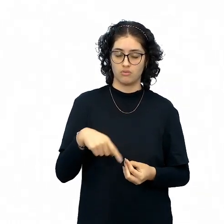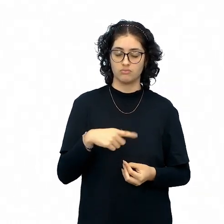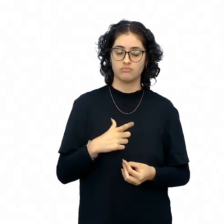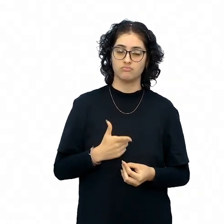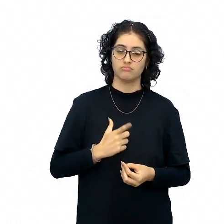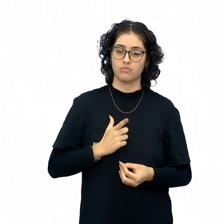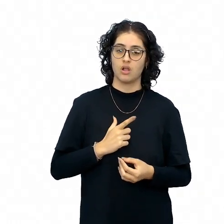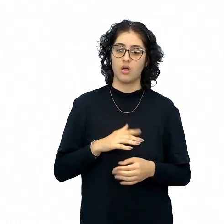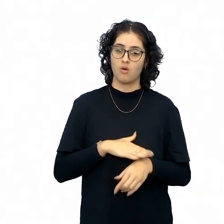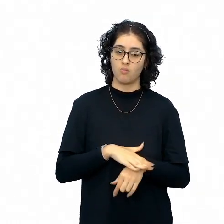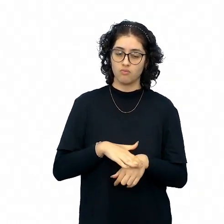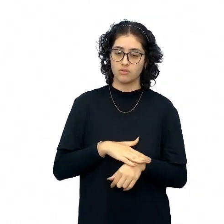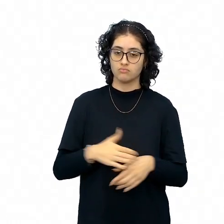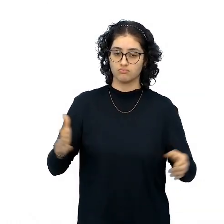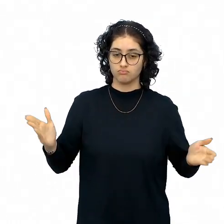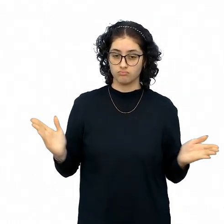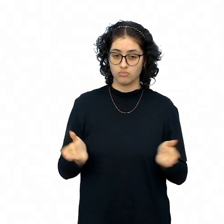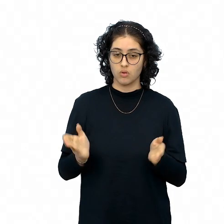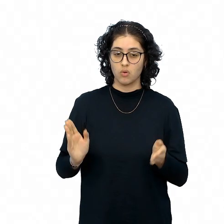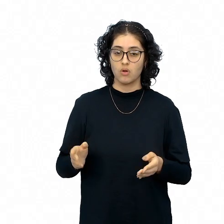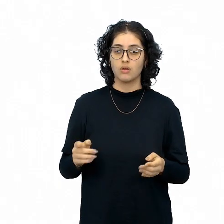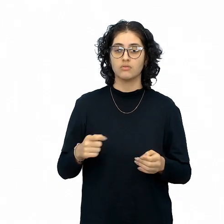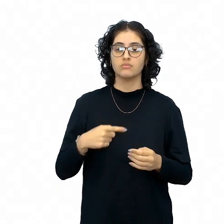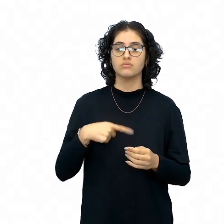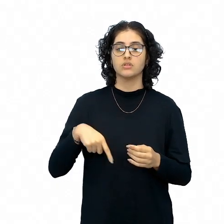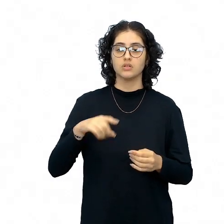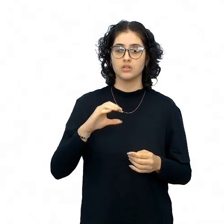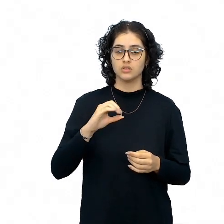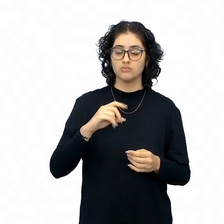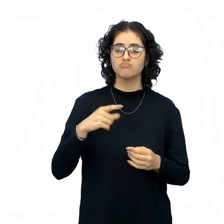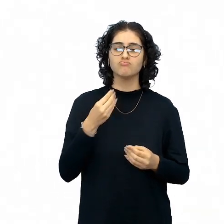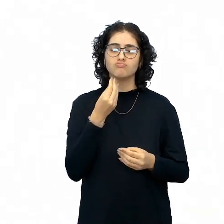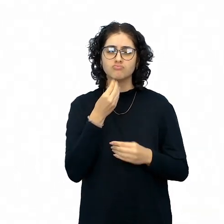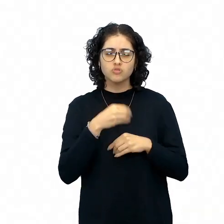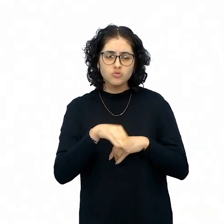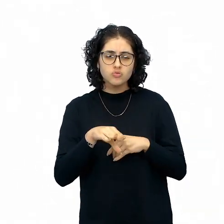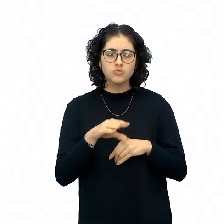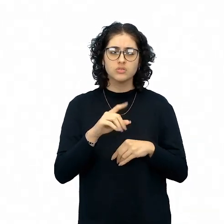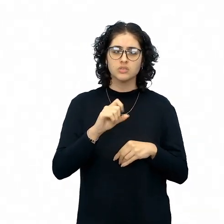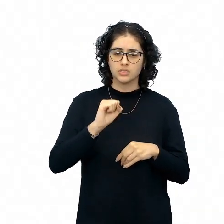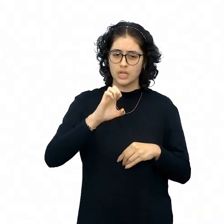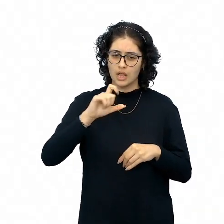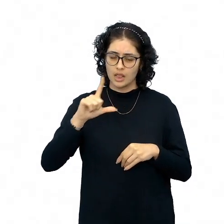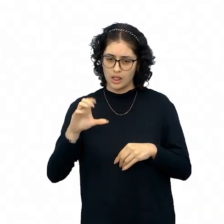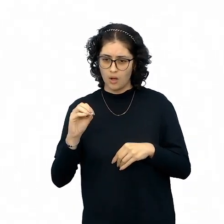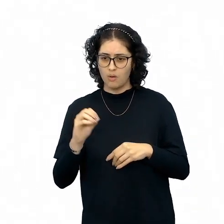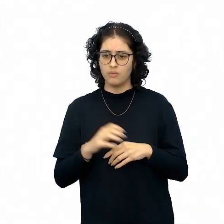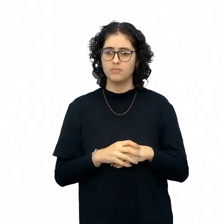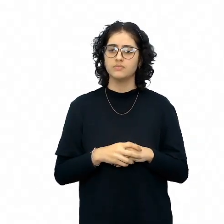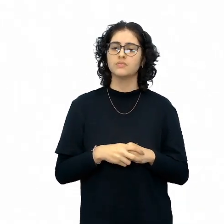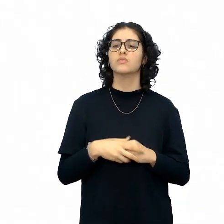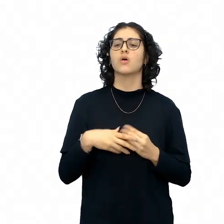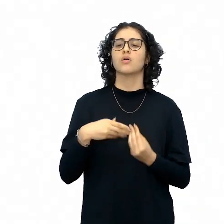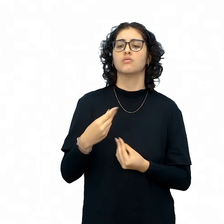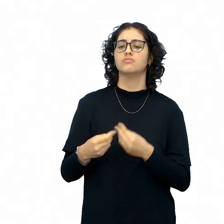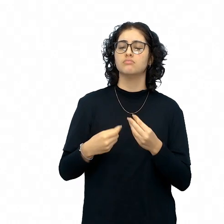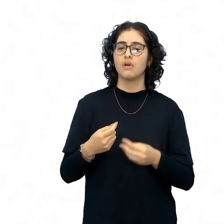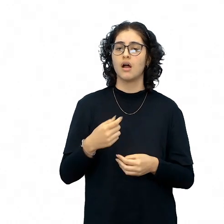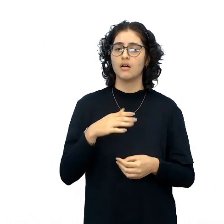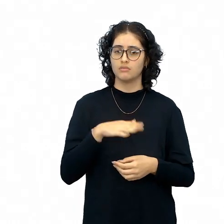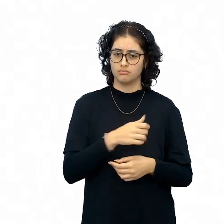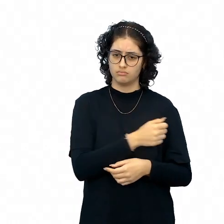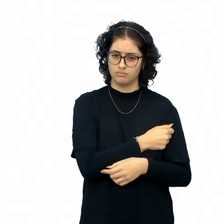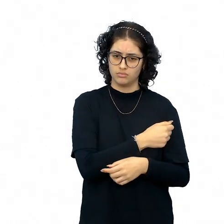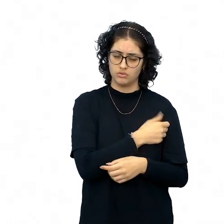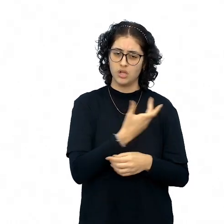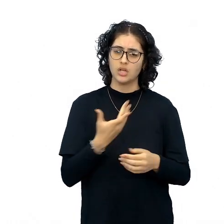esta conversa de hoje as sugestões de Solé, como é que o estudante deve chegar, então, às aulas 7 e 8,